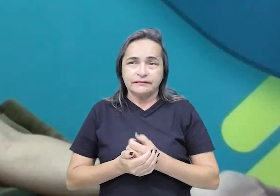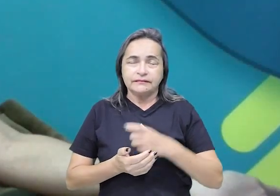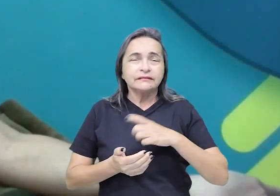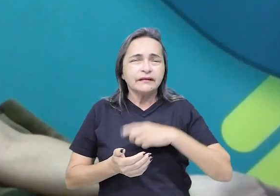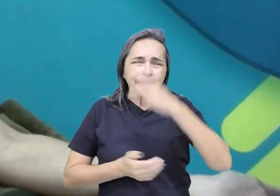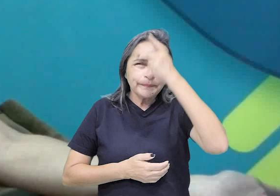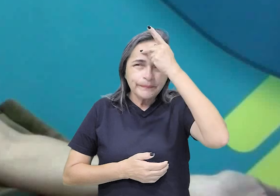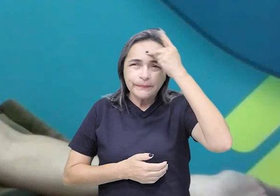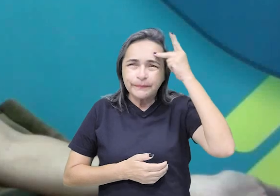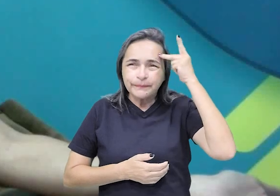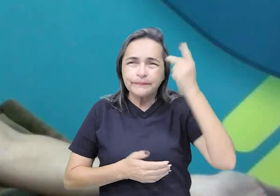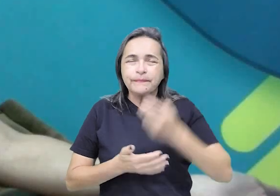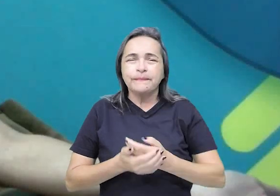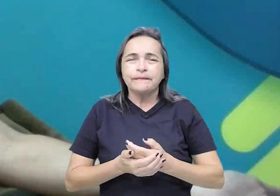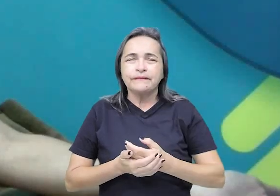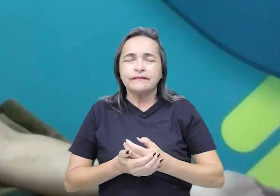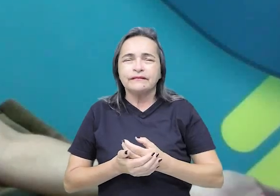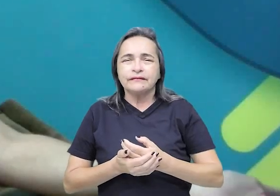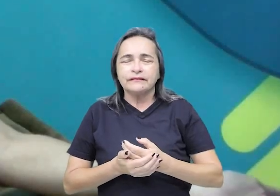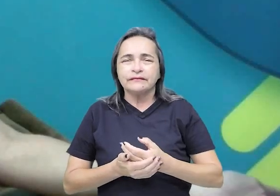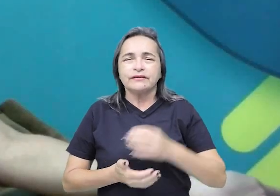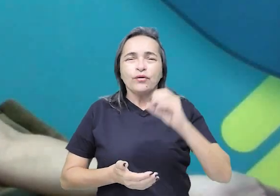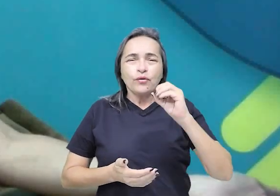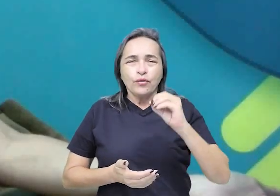muitas pessoas com otite